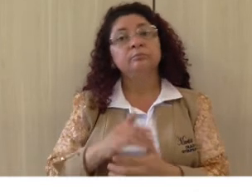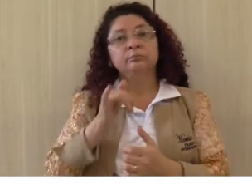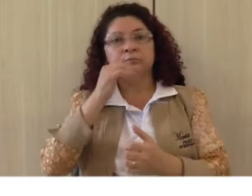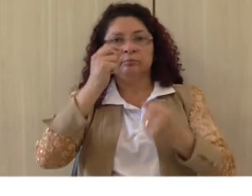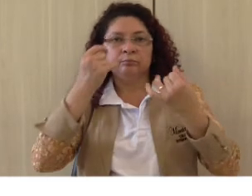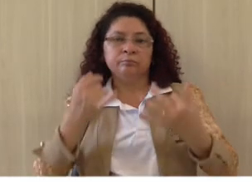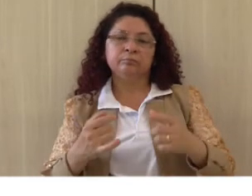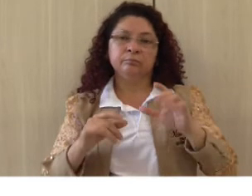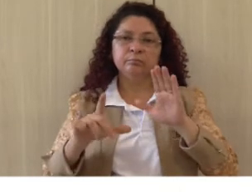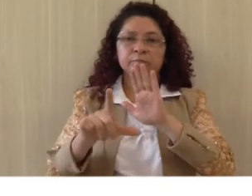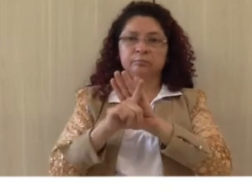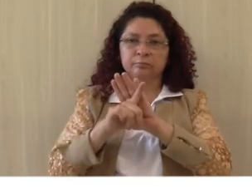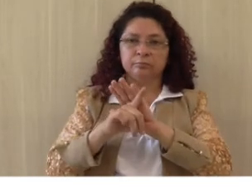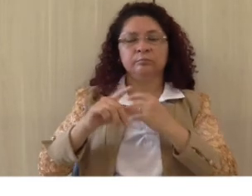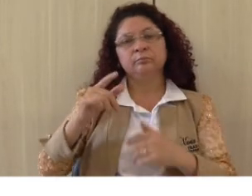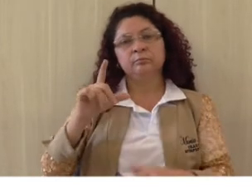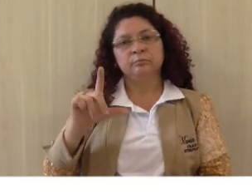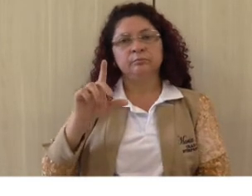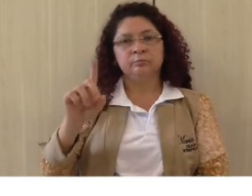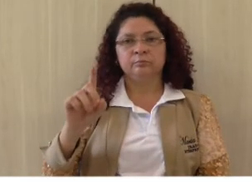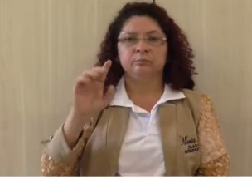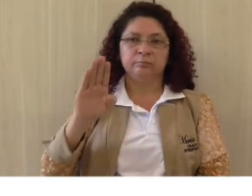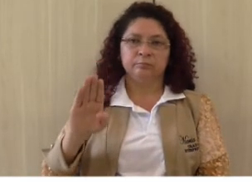na LDB número